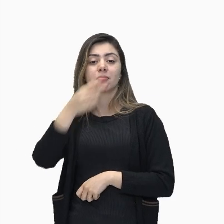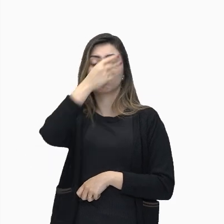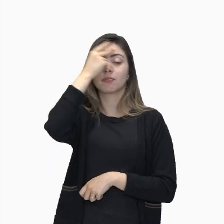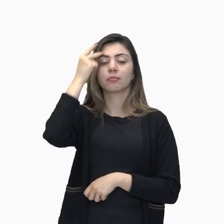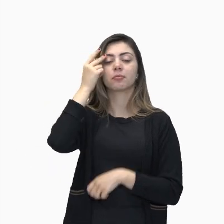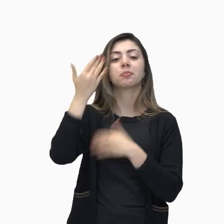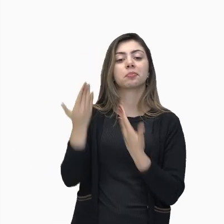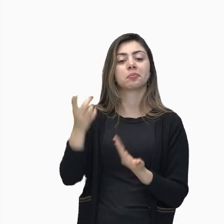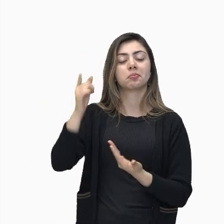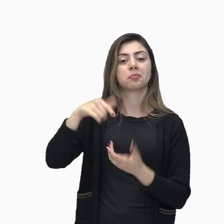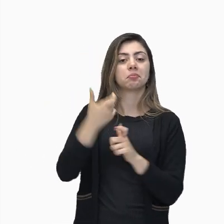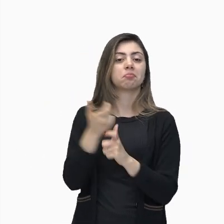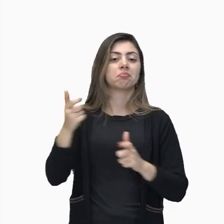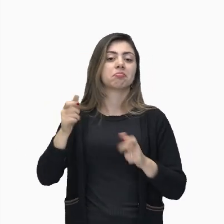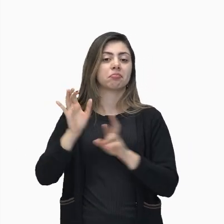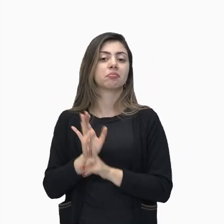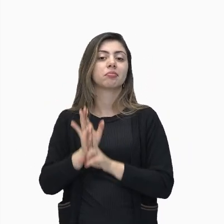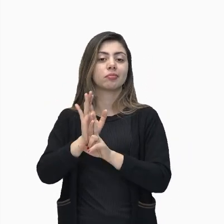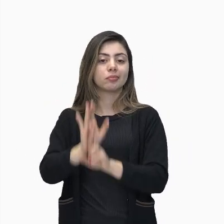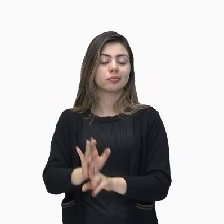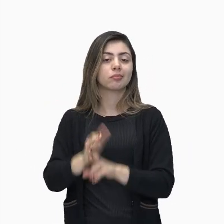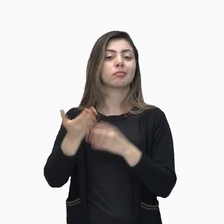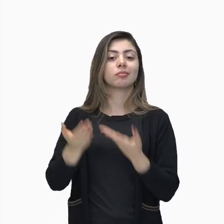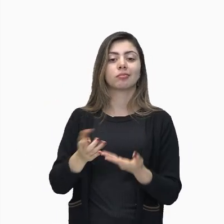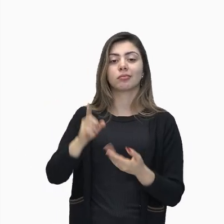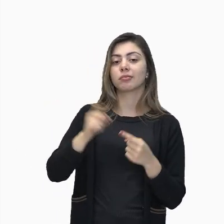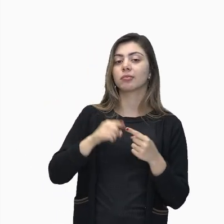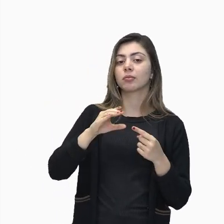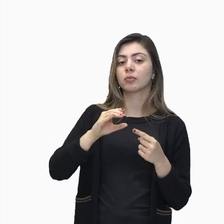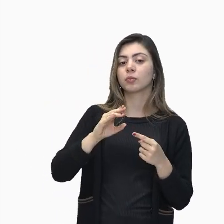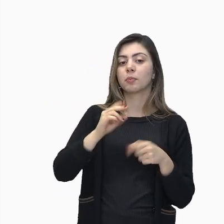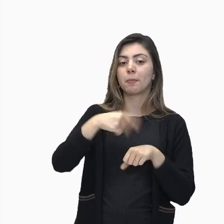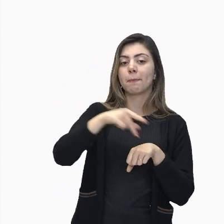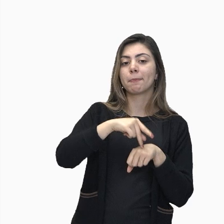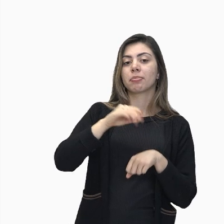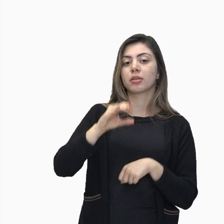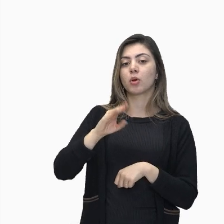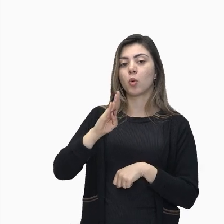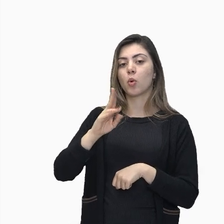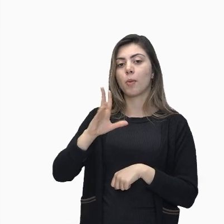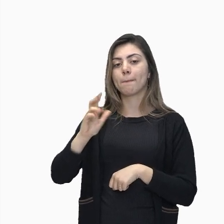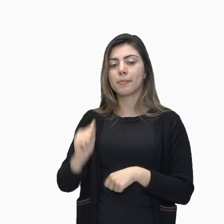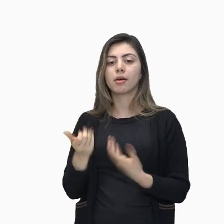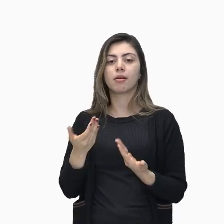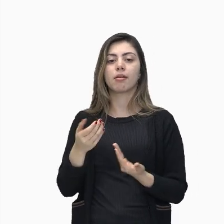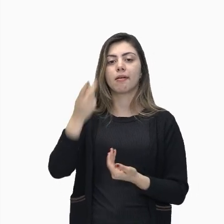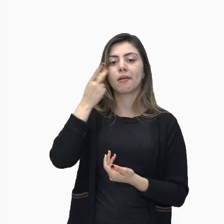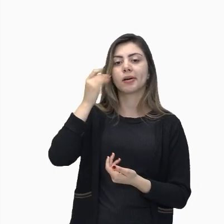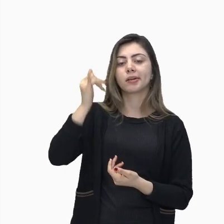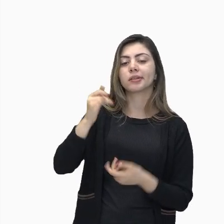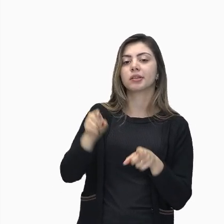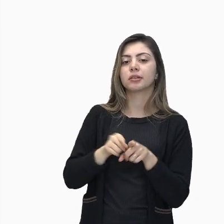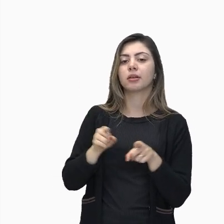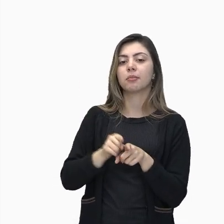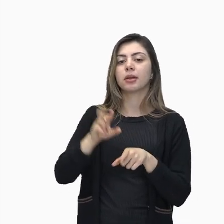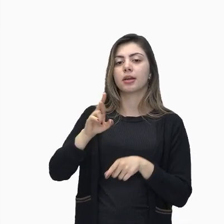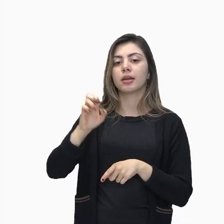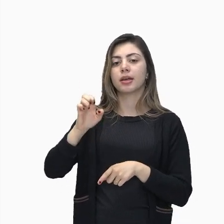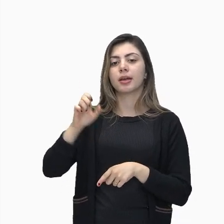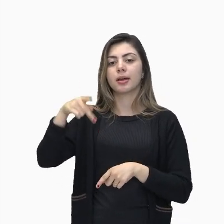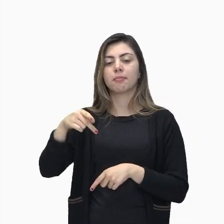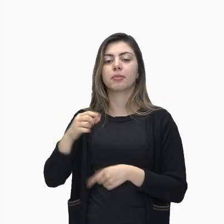maior representação demográfica está lá em Cuba, Haiti e na República